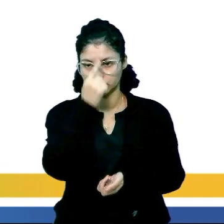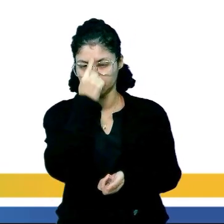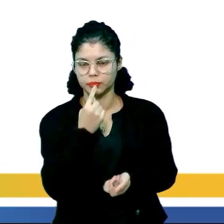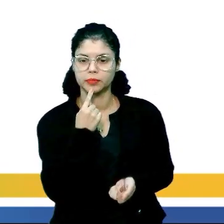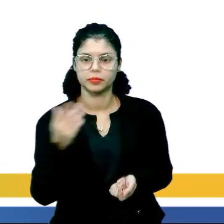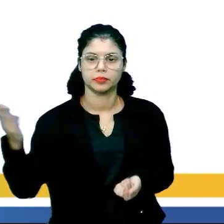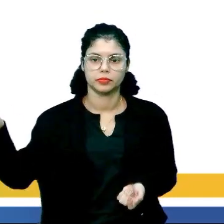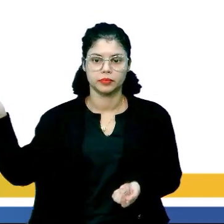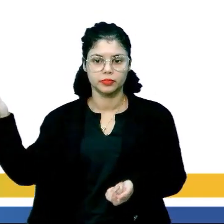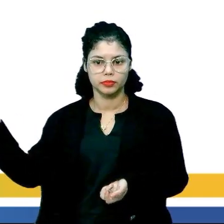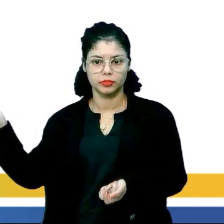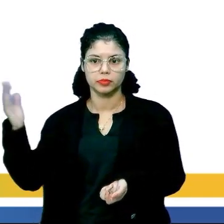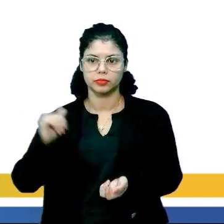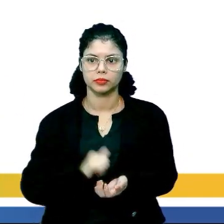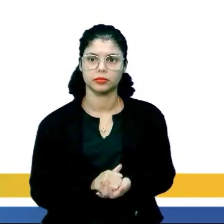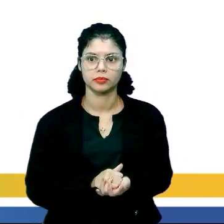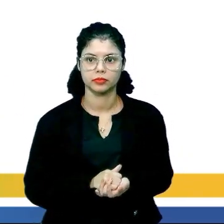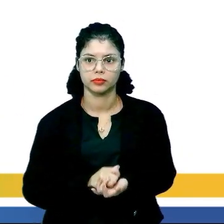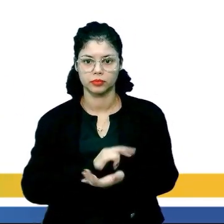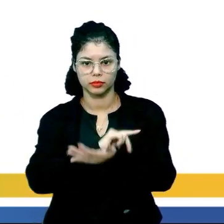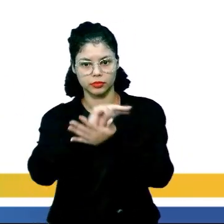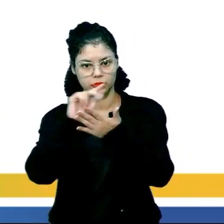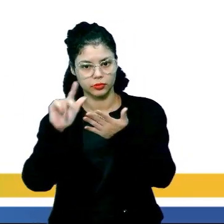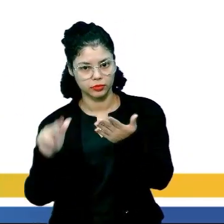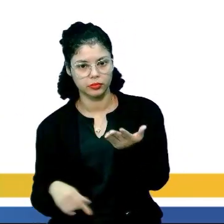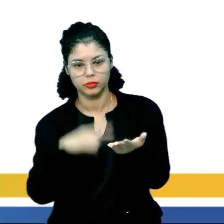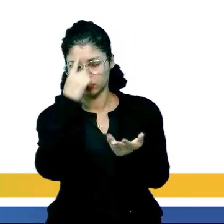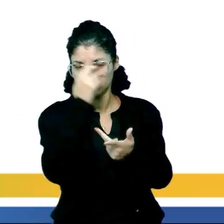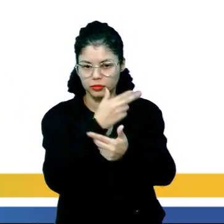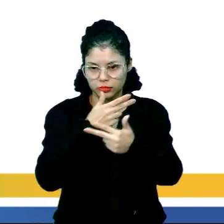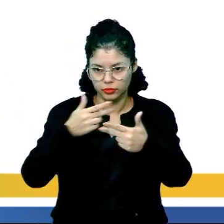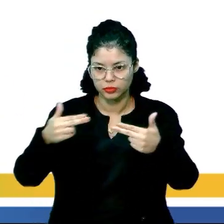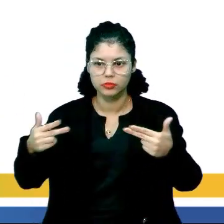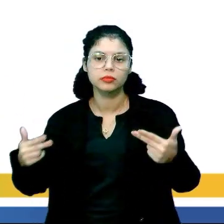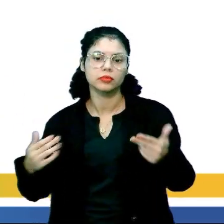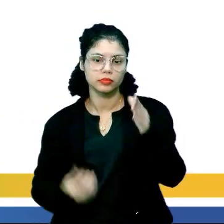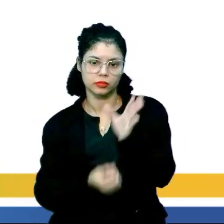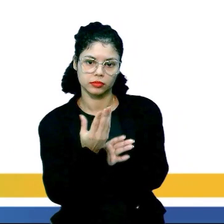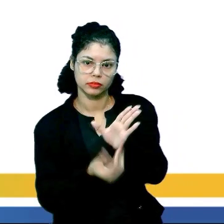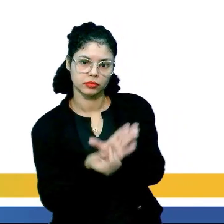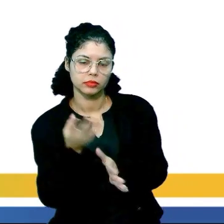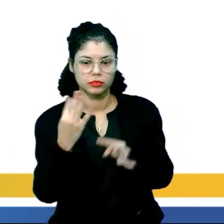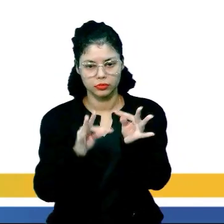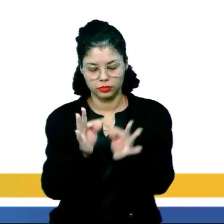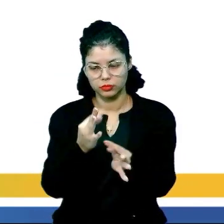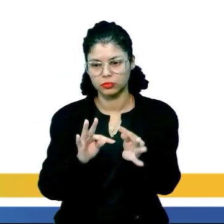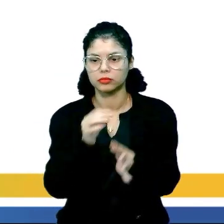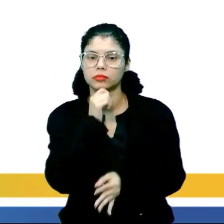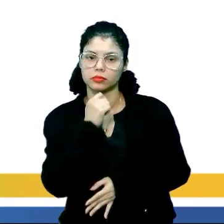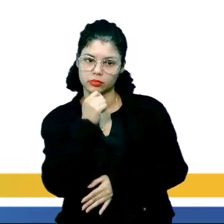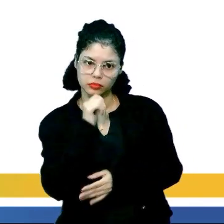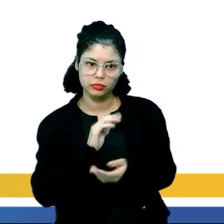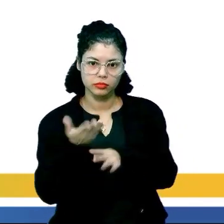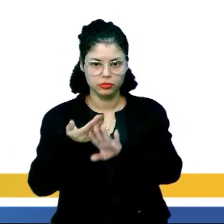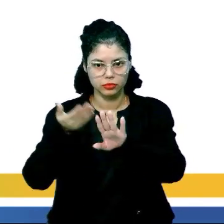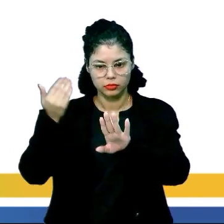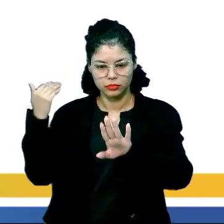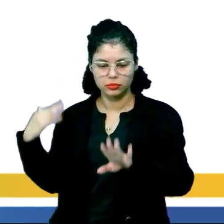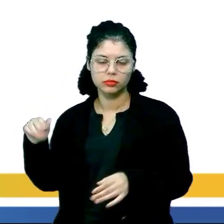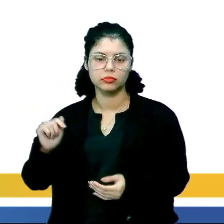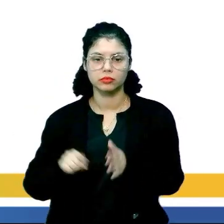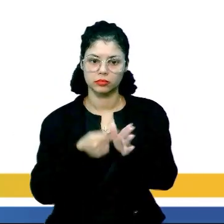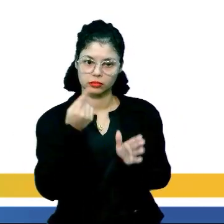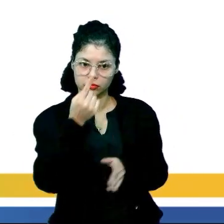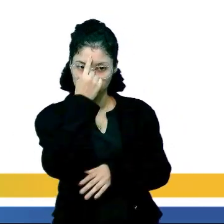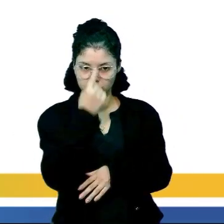imagem uma ilustração com várias imagens de objetos produzidos pela tecnologia daquela época. E uma